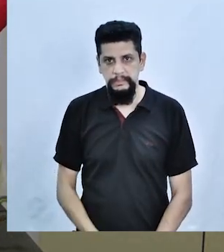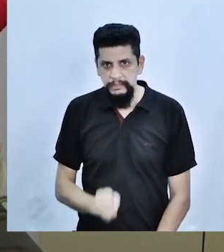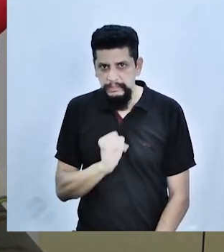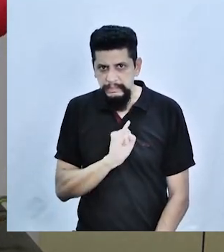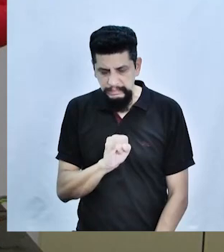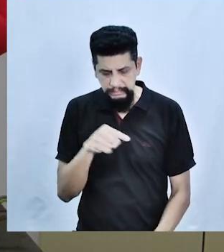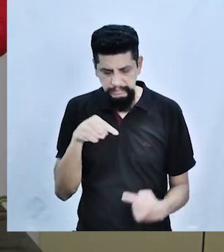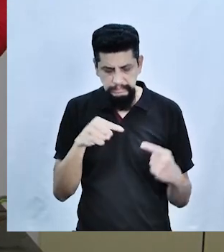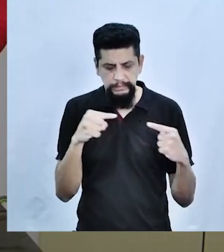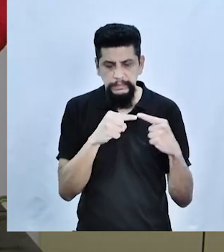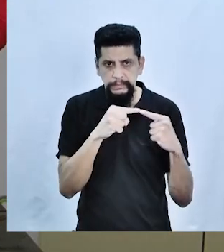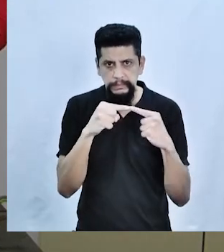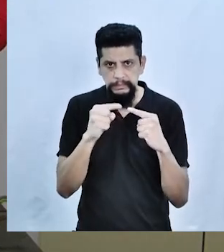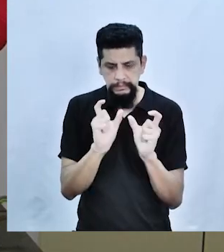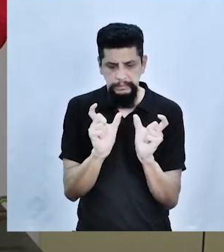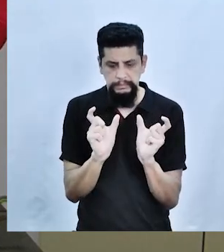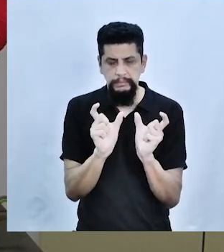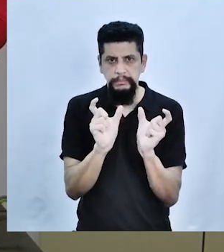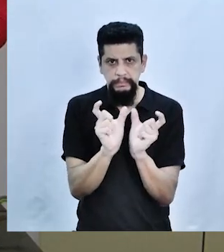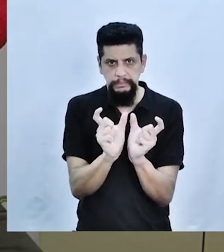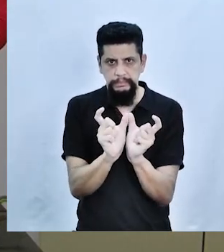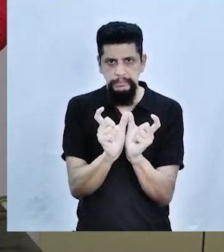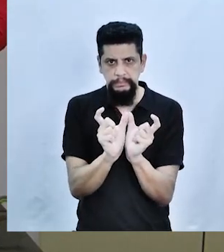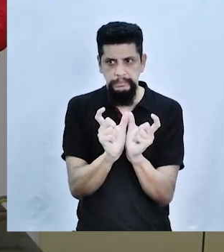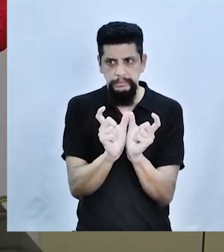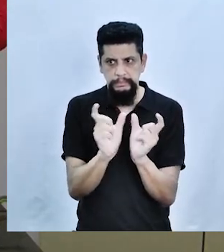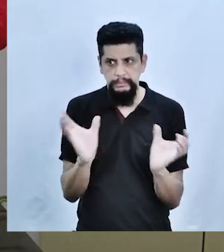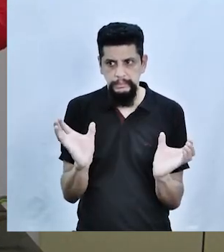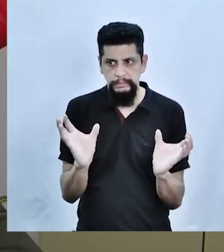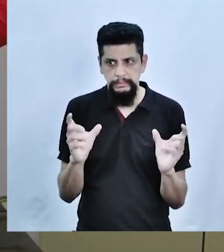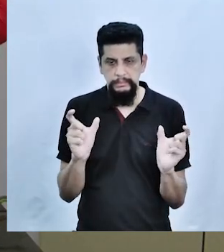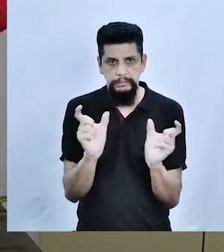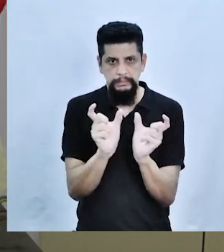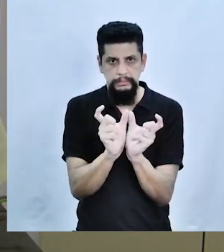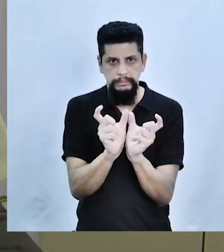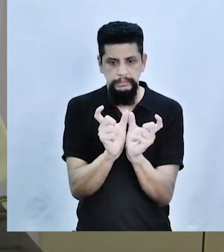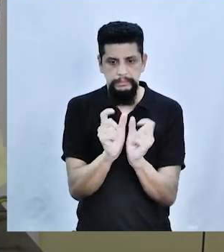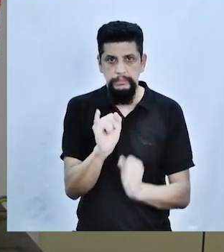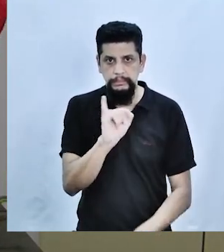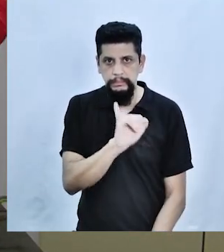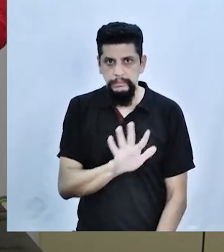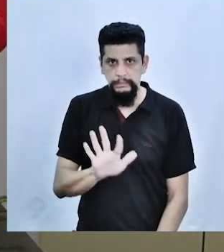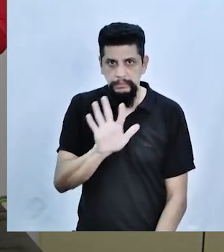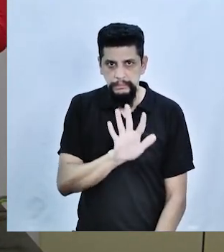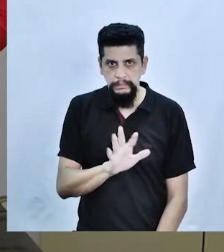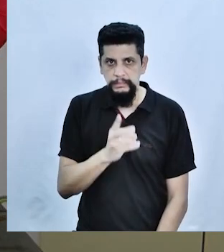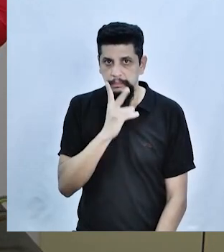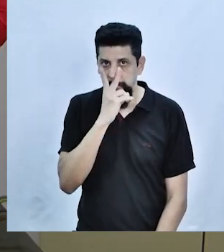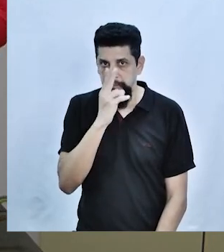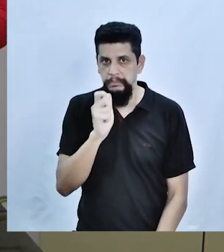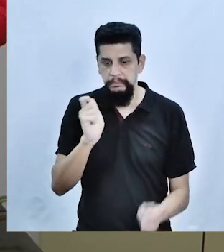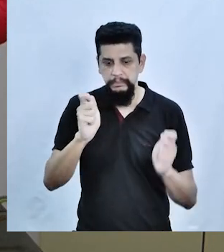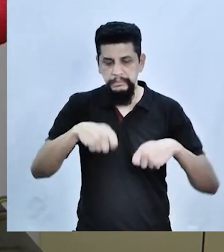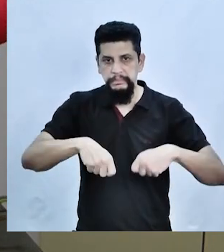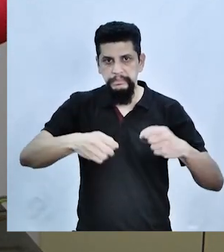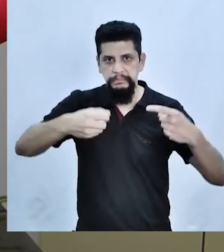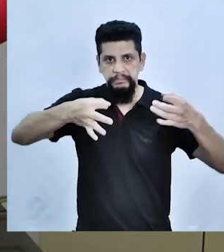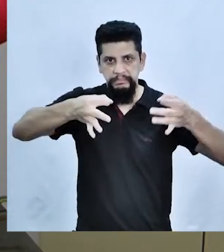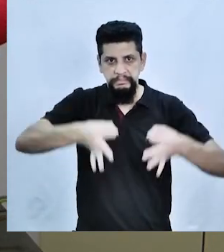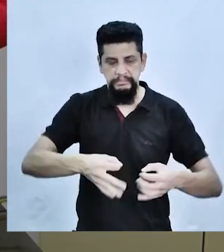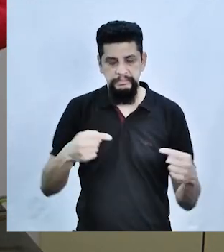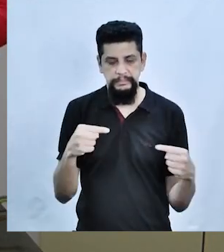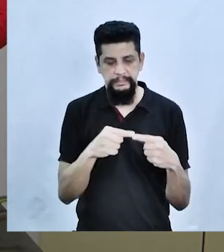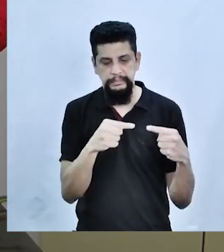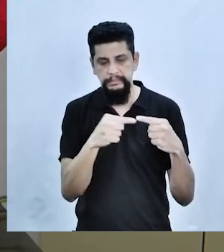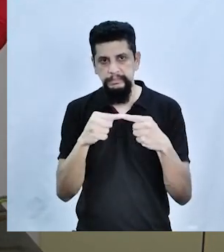que é essa, prof? Vamos ver? Acho olha que aqui, é. Ó. Vamos juntar aqui as duas imagens. Ó. Parece que encaixou. Conseguimos encaixou?